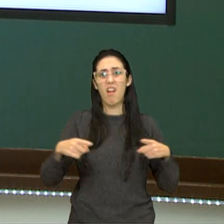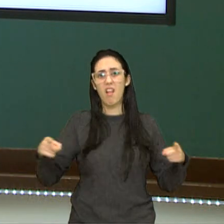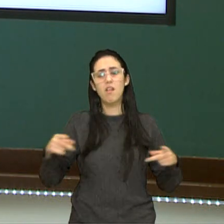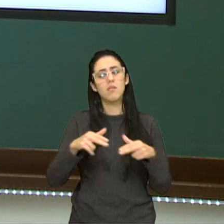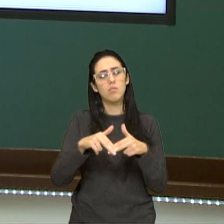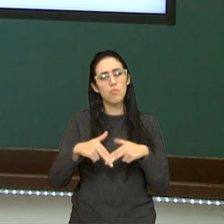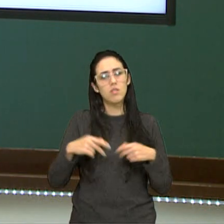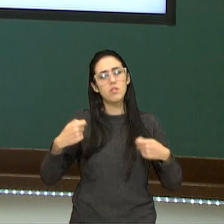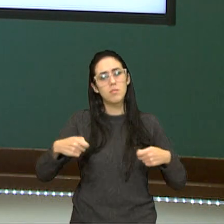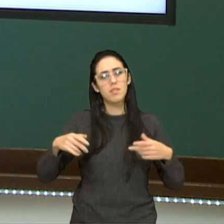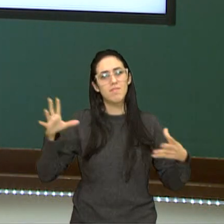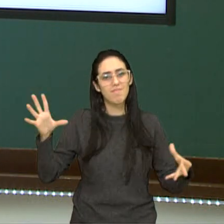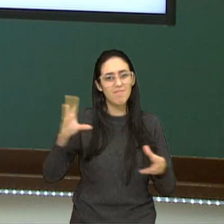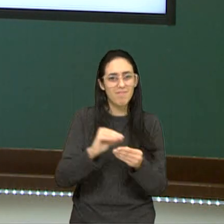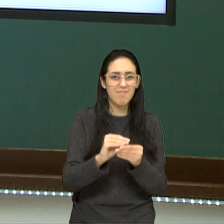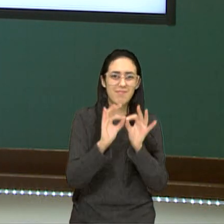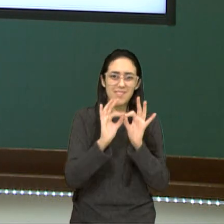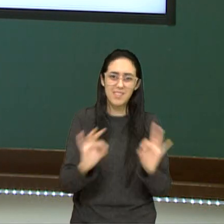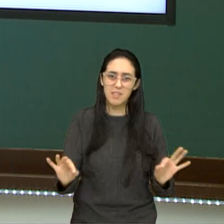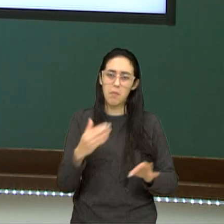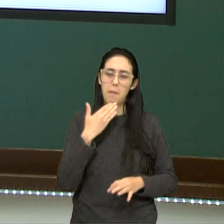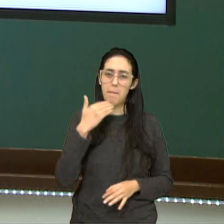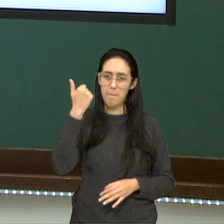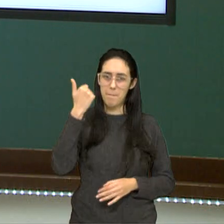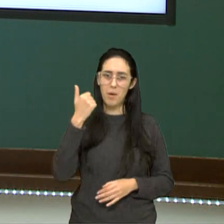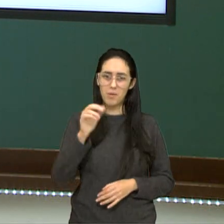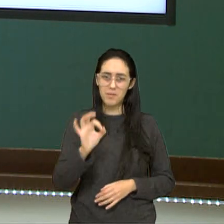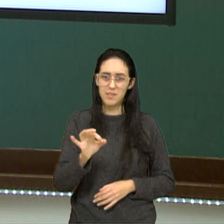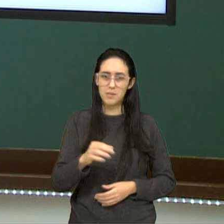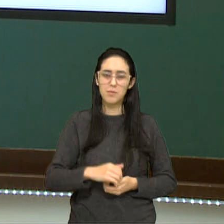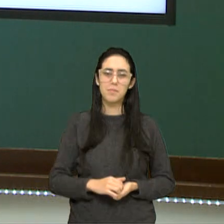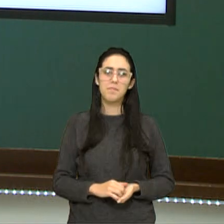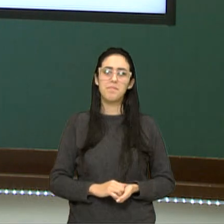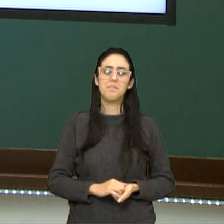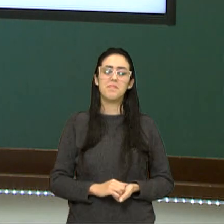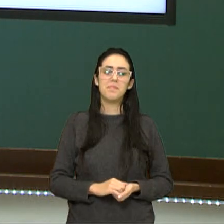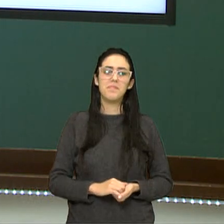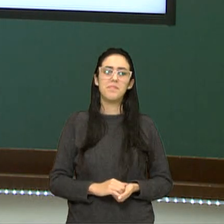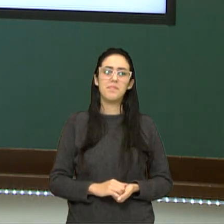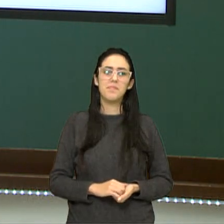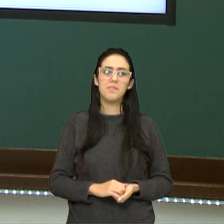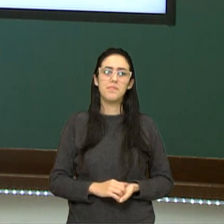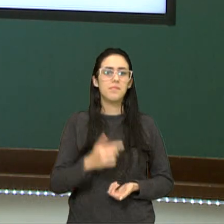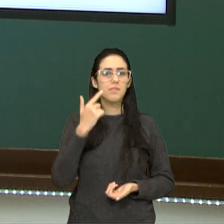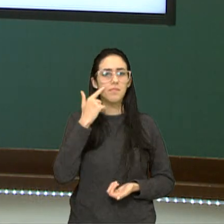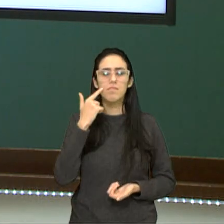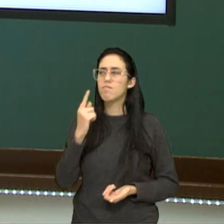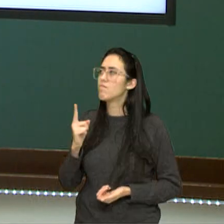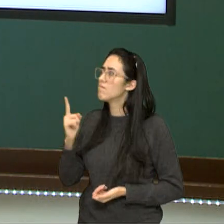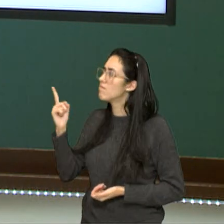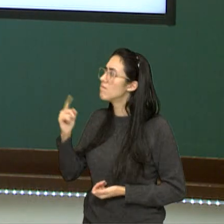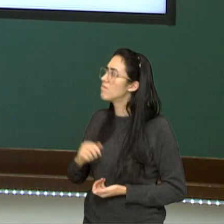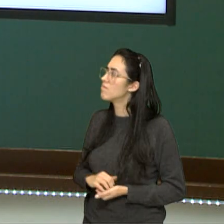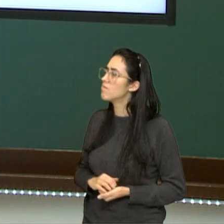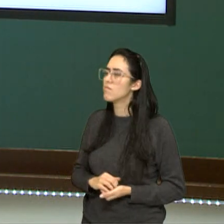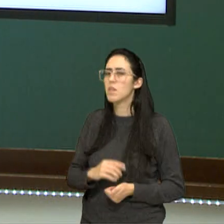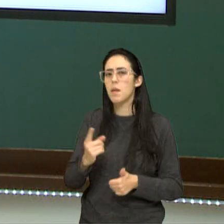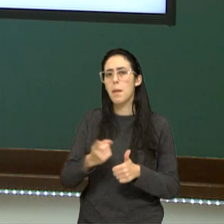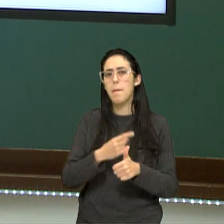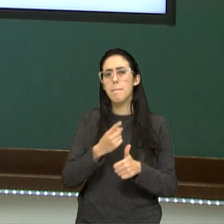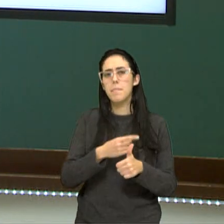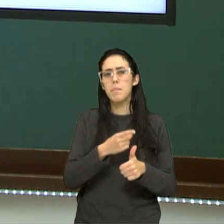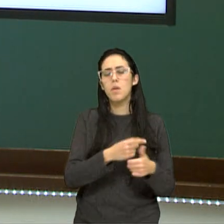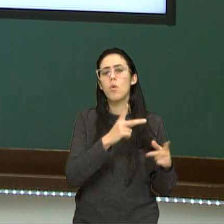gente reduz, certo? Para ficar uma resposta simplificada. Vamos olhar primeiro, assim, os